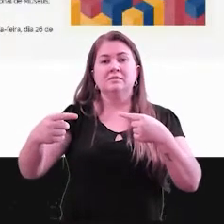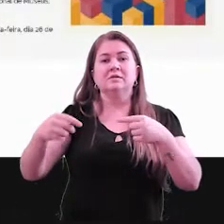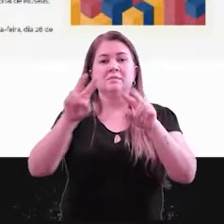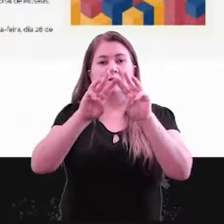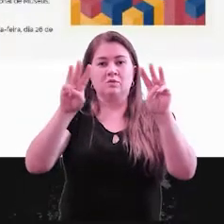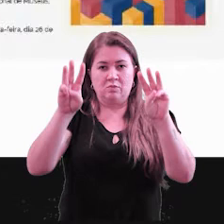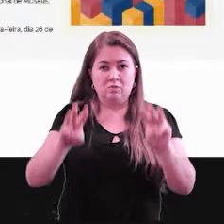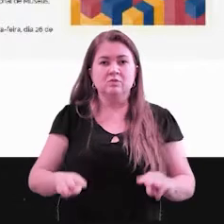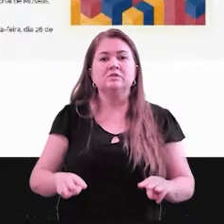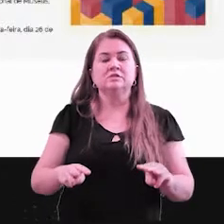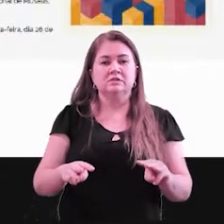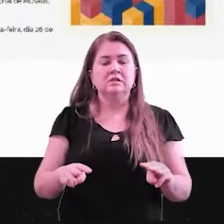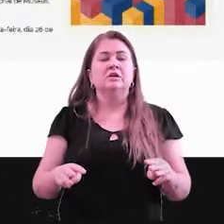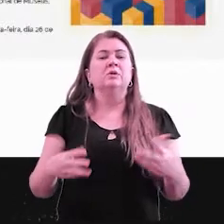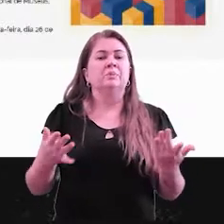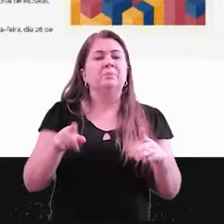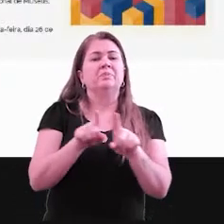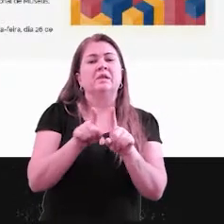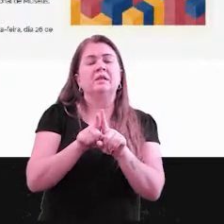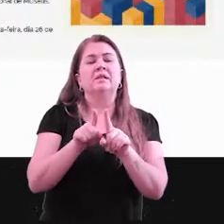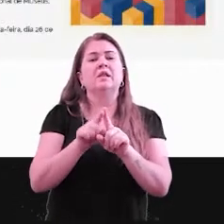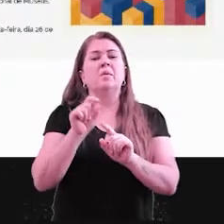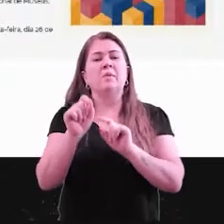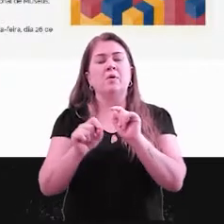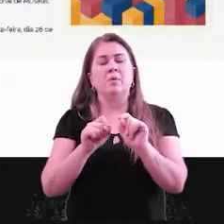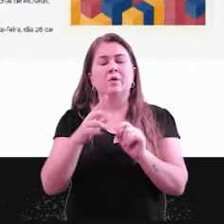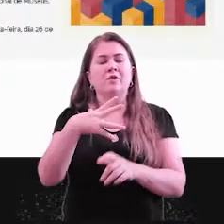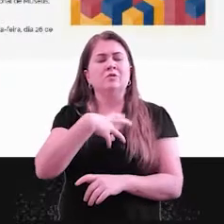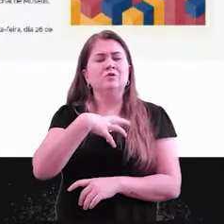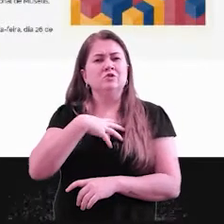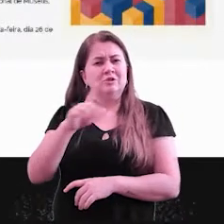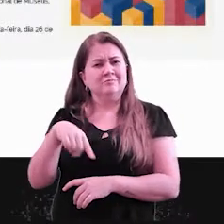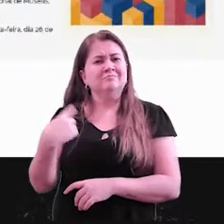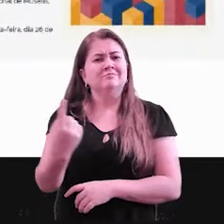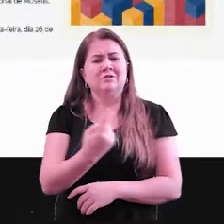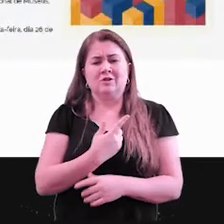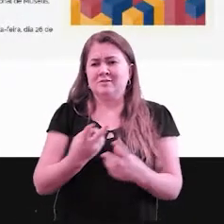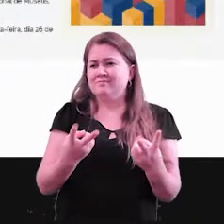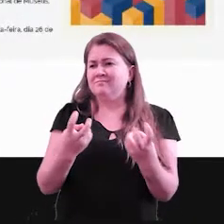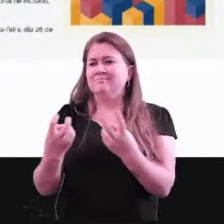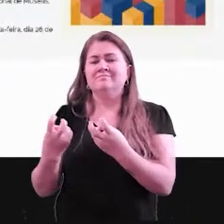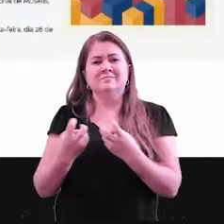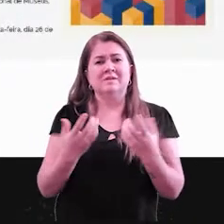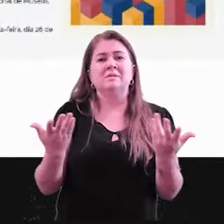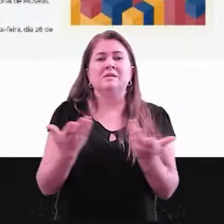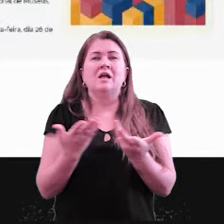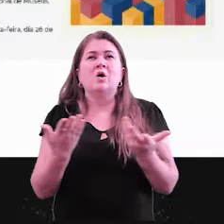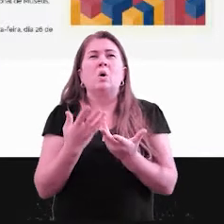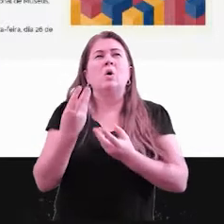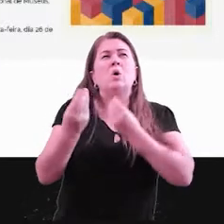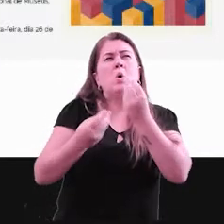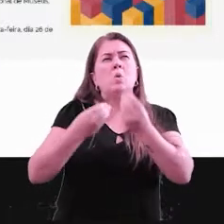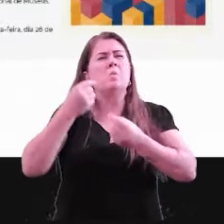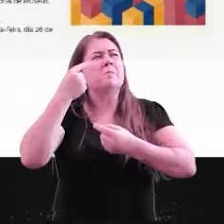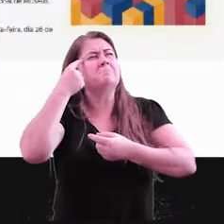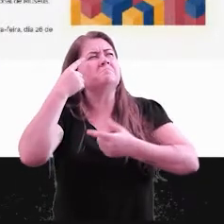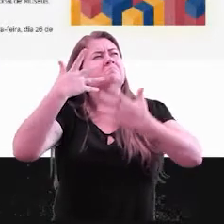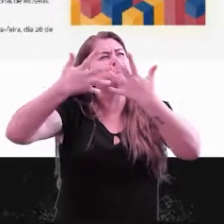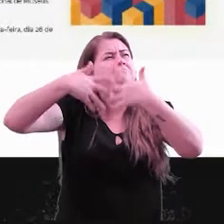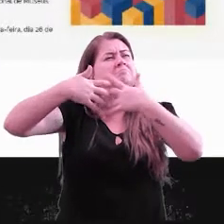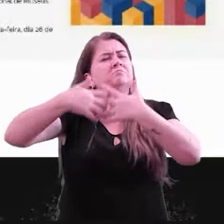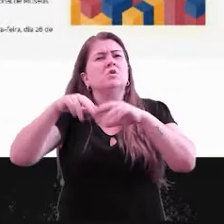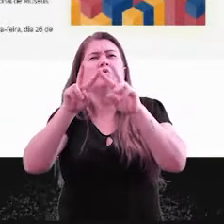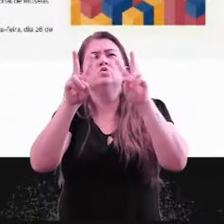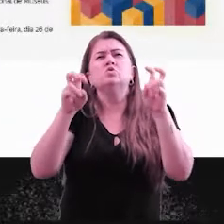pela situação que nós estamos vivendo, de pensar essa questão dos acervos digitais, dos museus na internet, dos